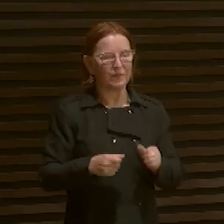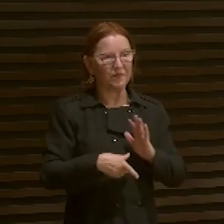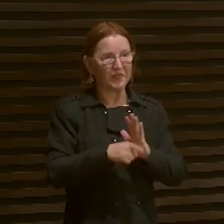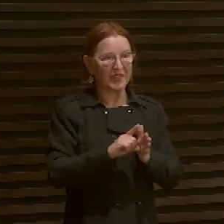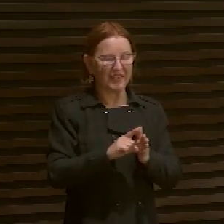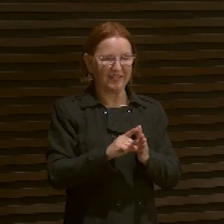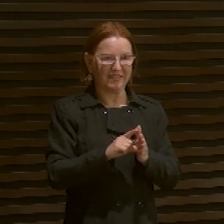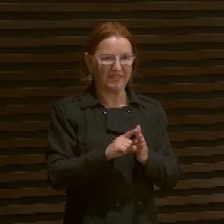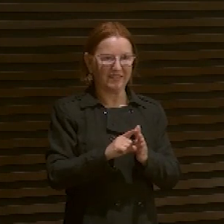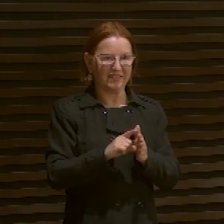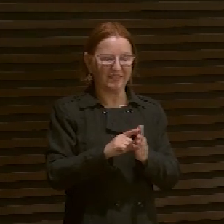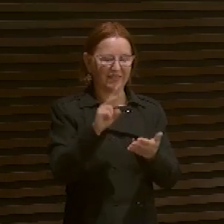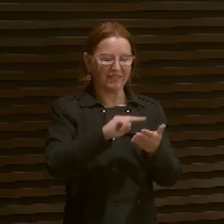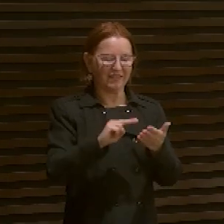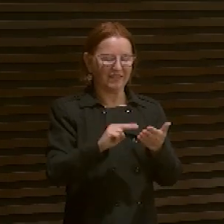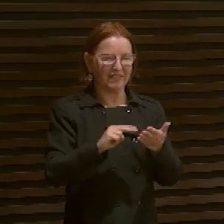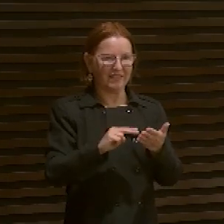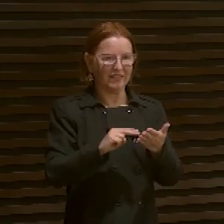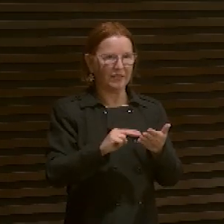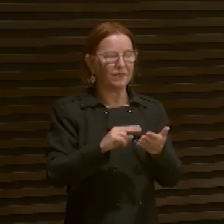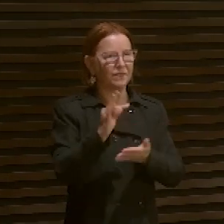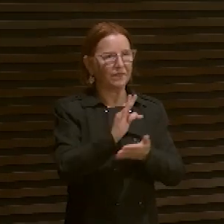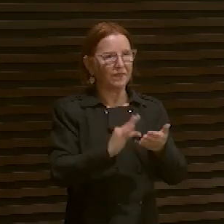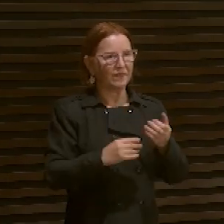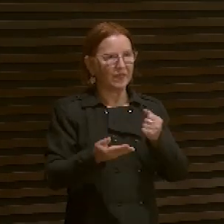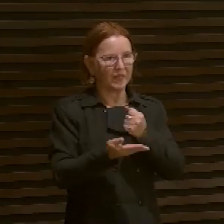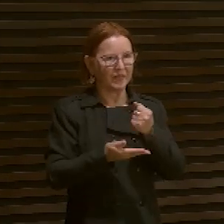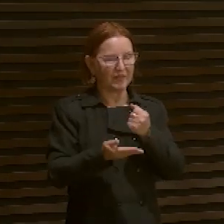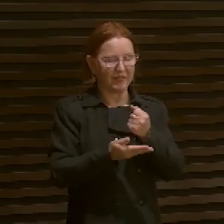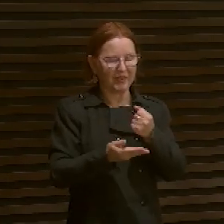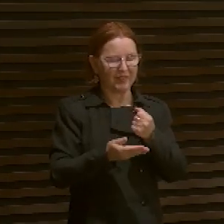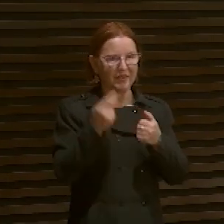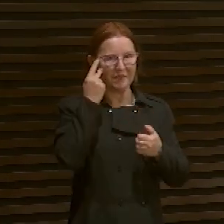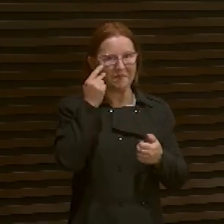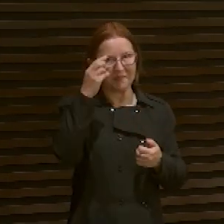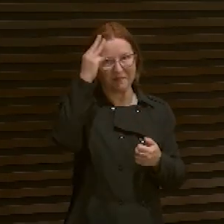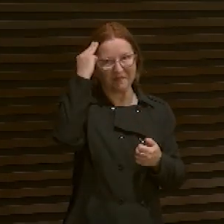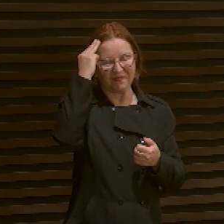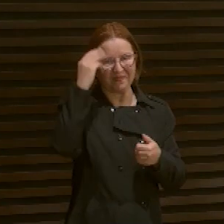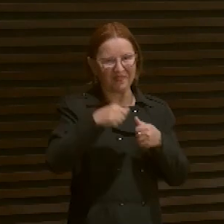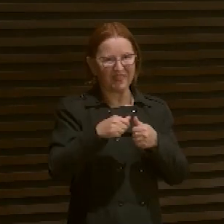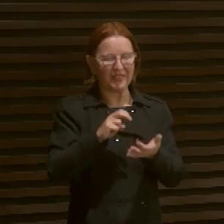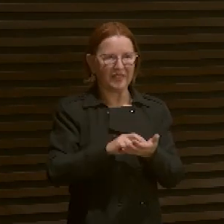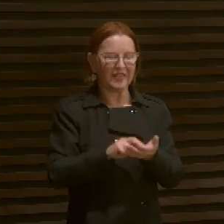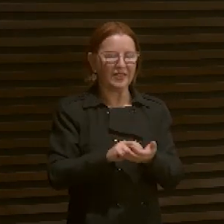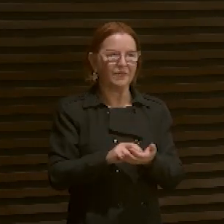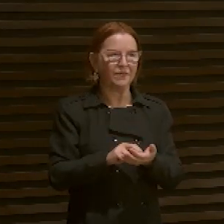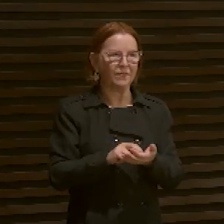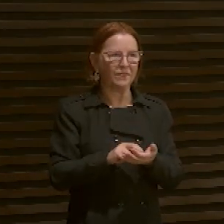gente abrir o texto base sobre o qual nós estaremos meditando nessa manhã, eu convido os